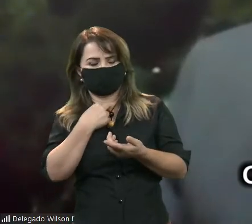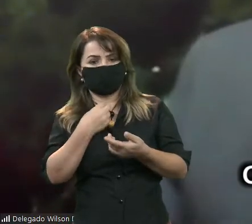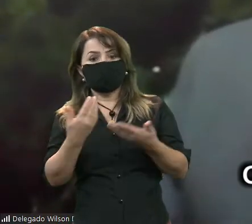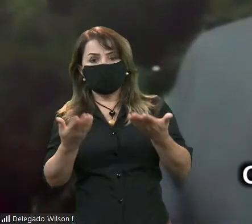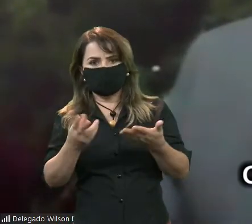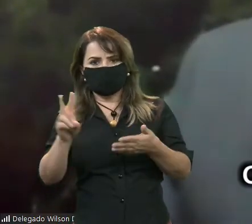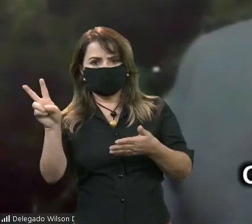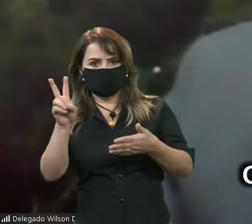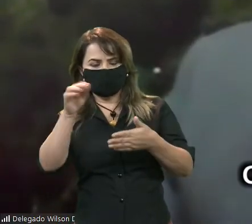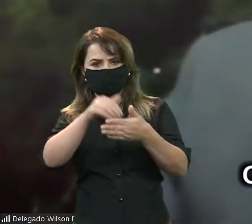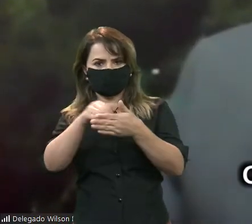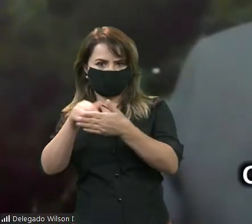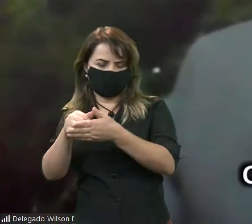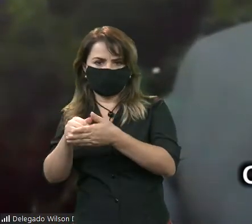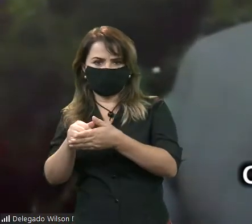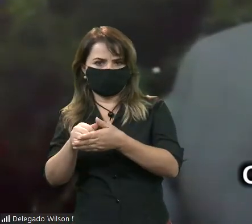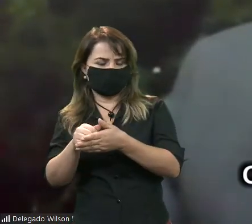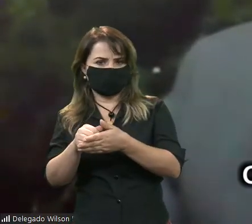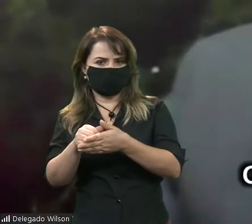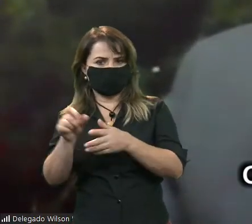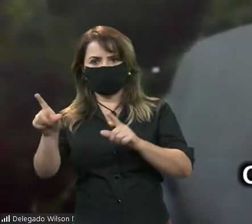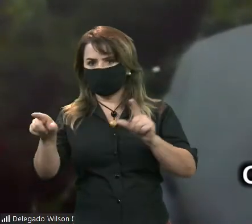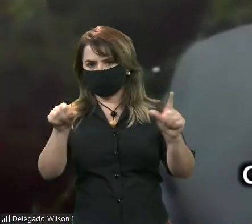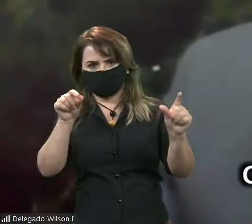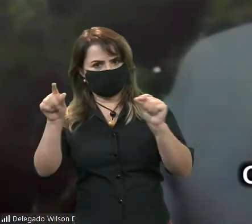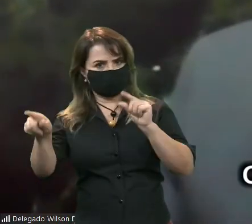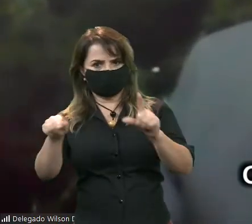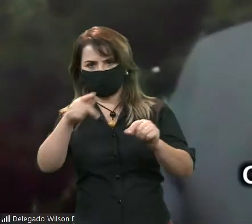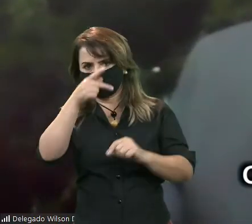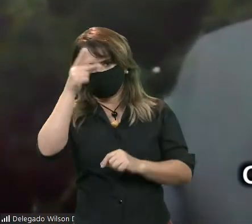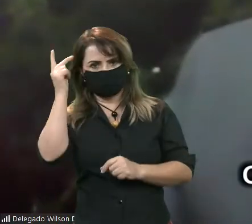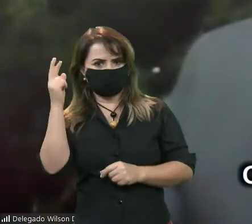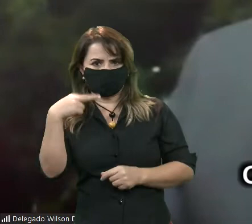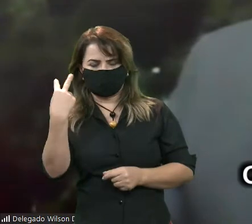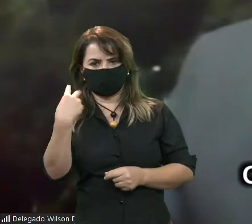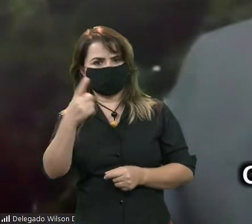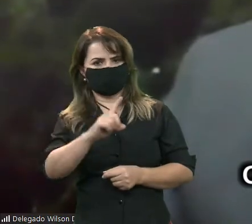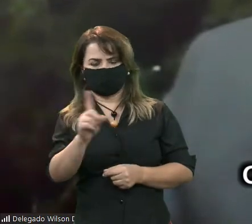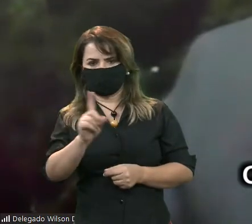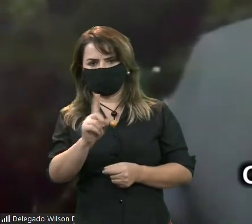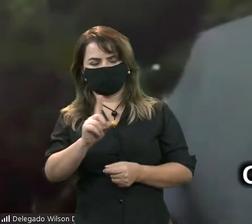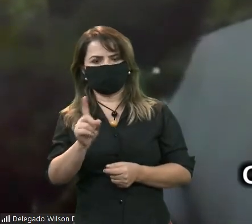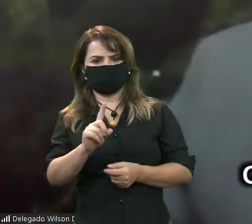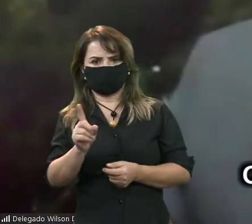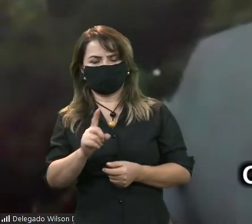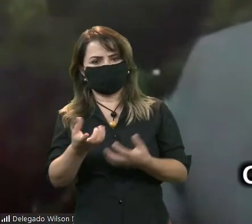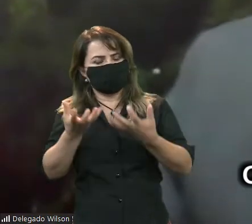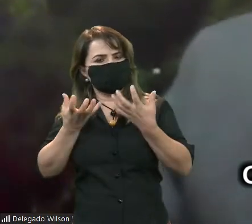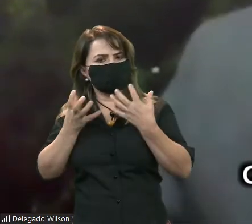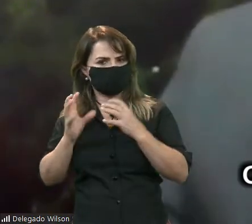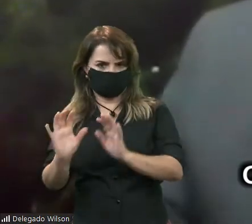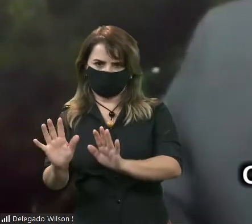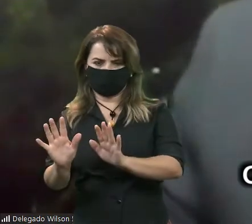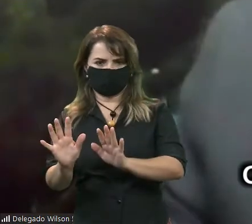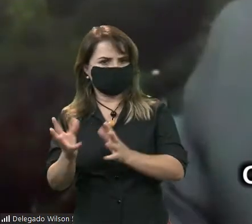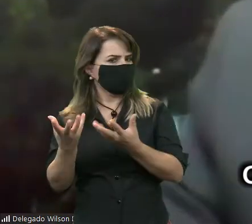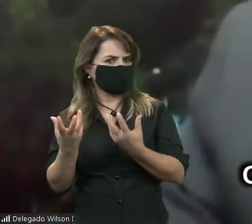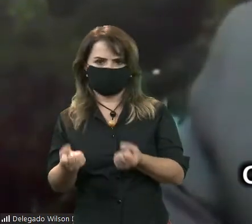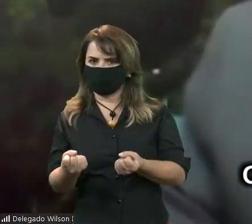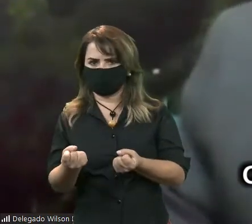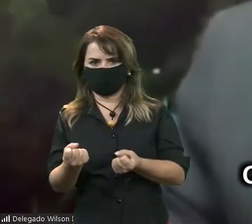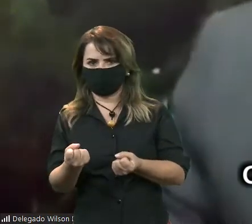nenhum dos demais vereadores aí que pretenderem, de repente, ser eleito. Eu não quero.